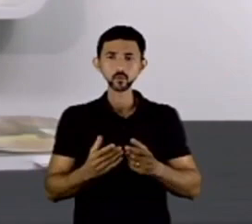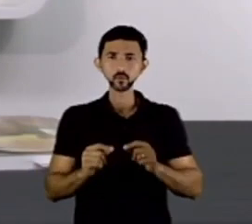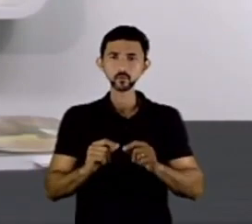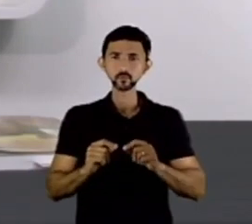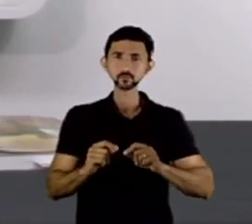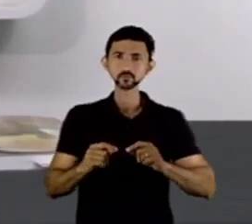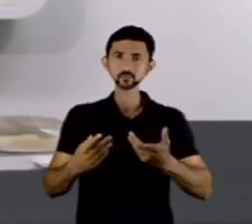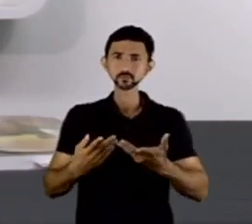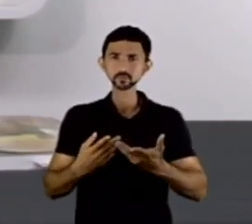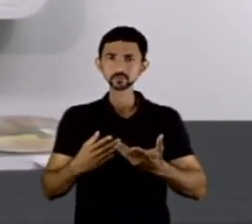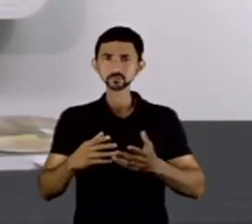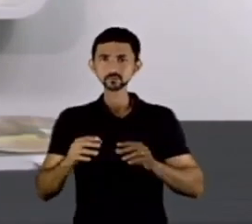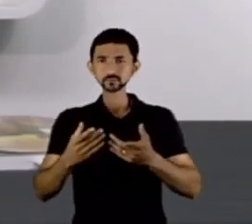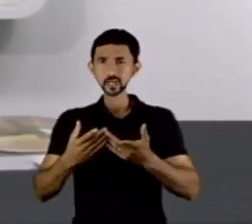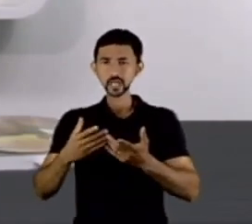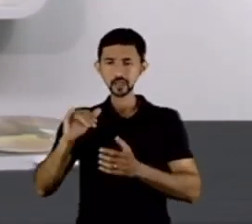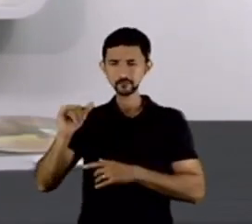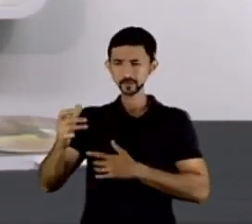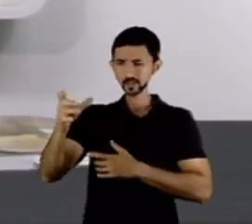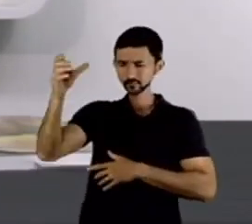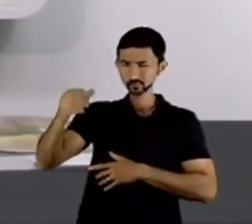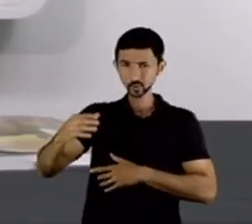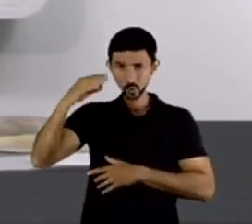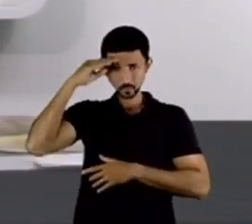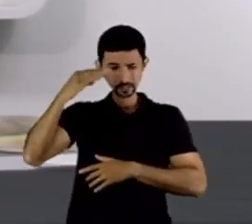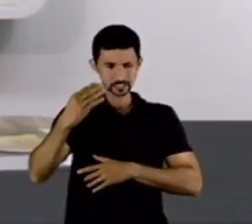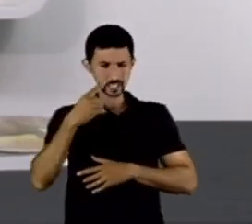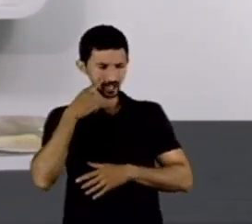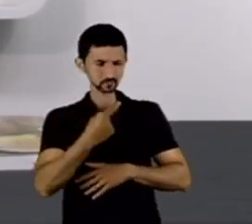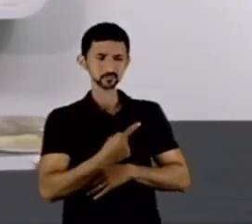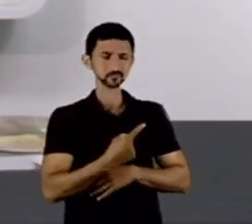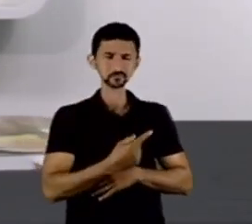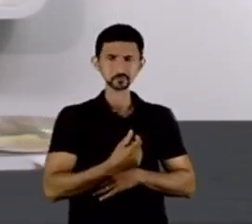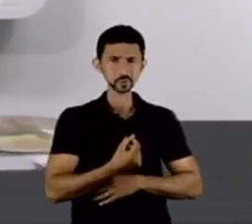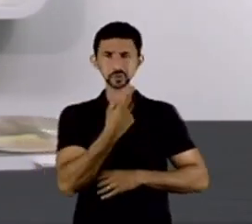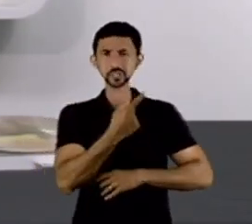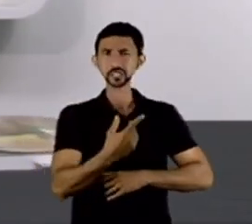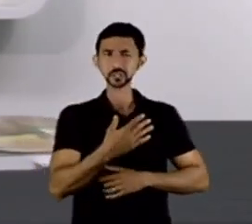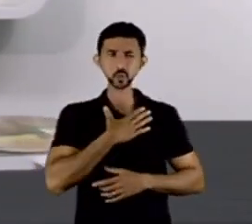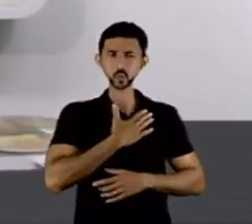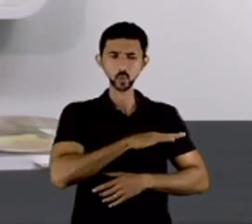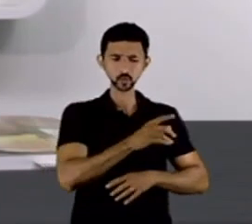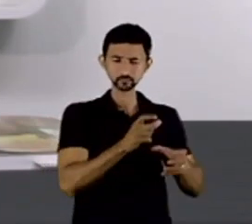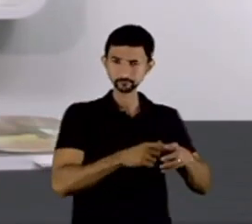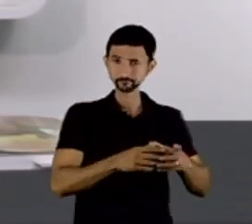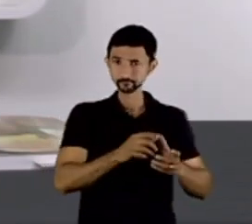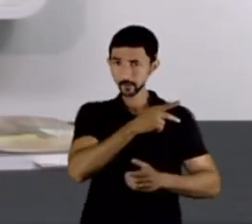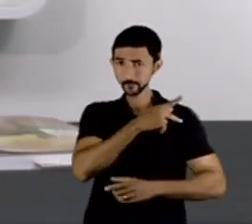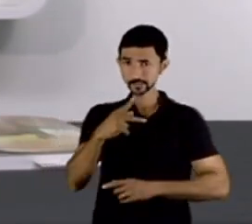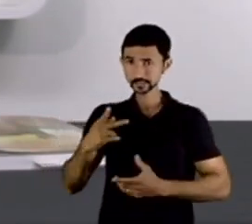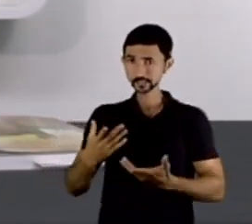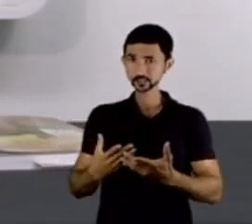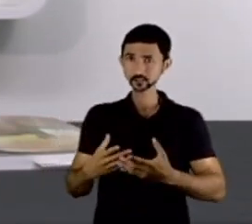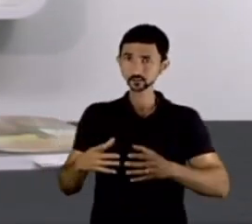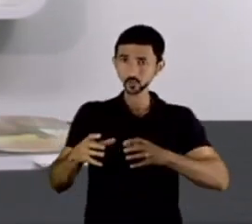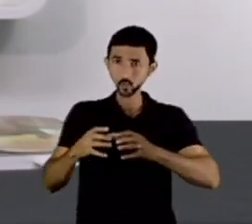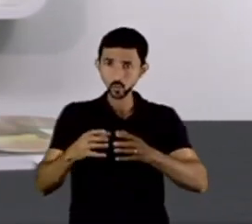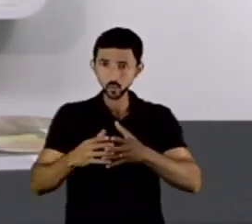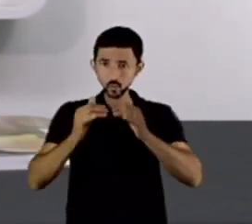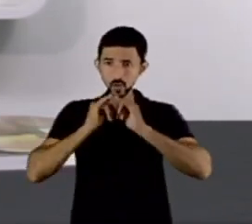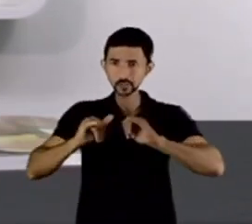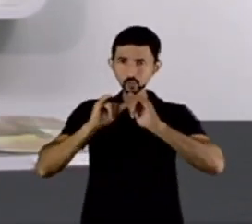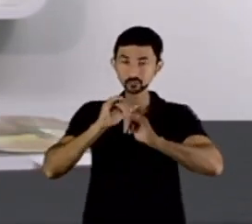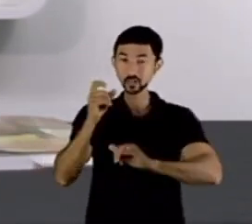retirar, digamos assim, essa impressão que os tenentes tiveram dele, que os militares tiveram dele, tá? Pra gente ver como as